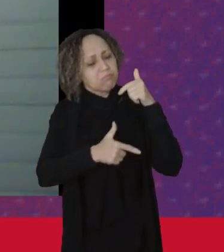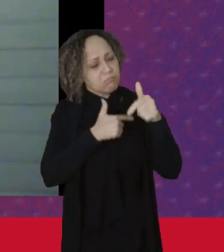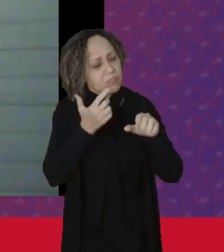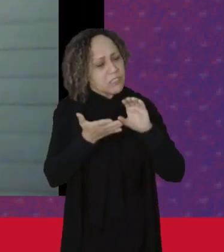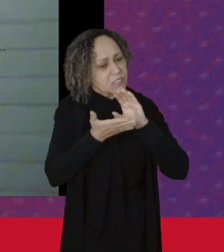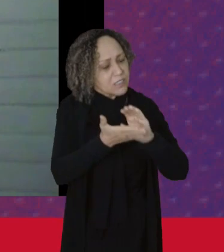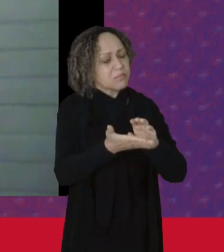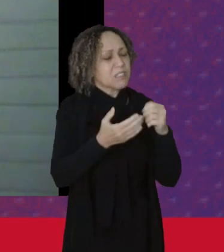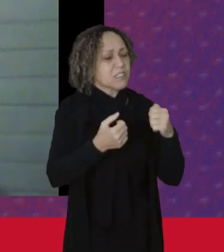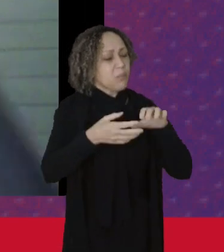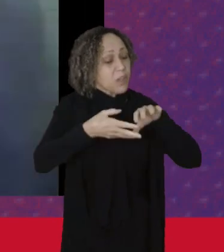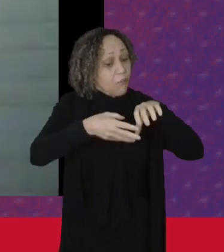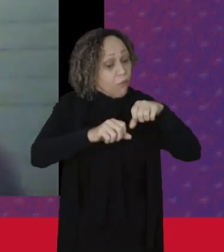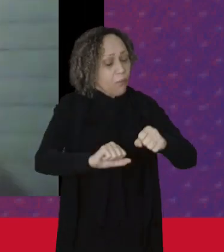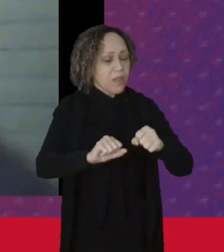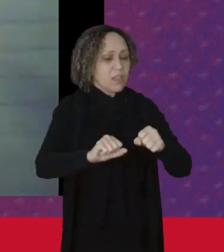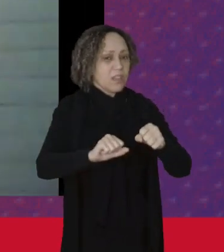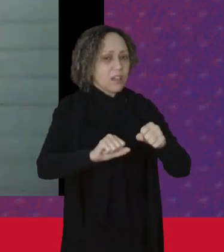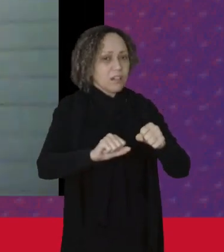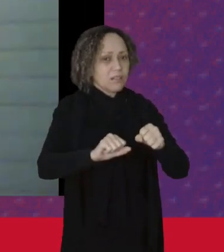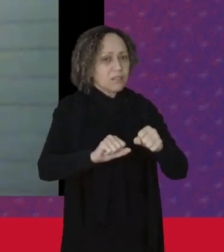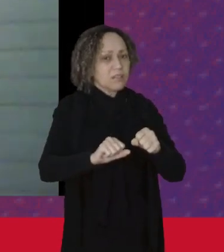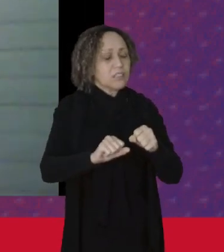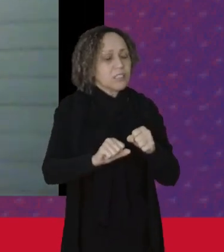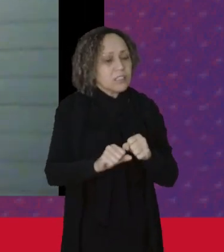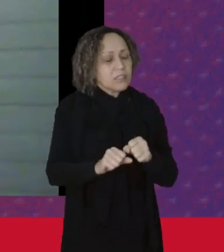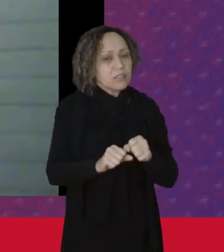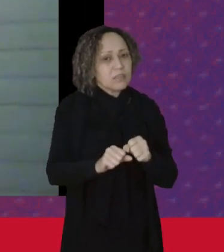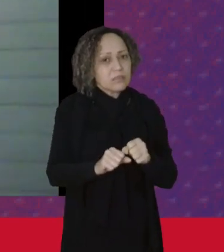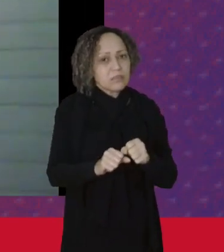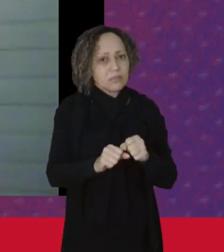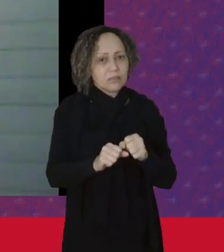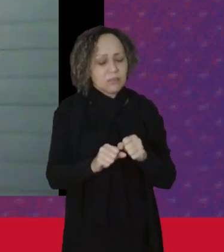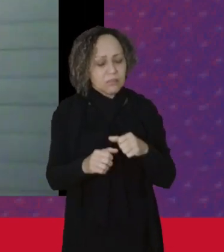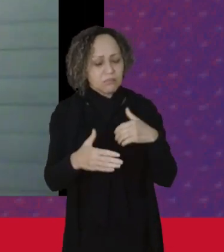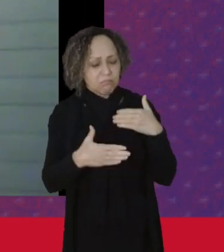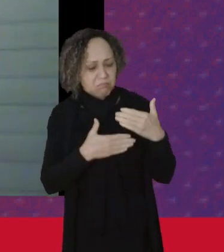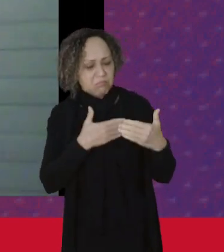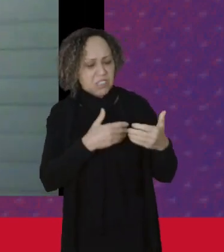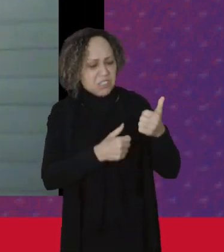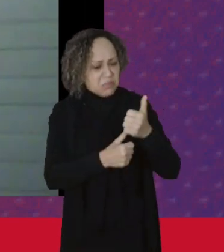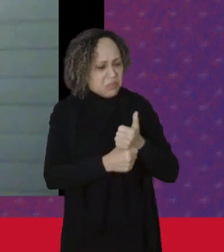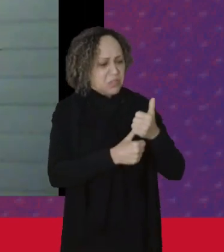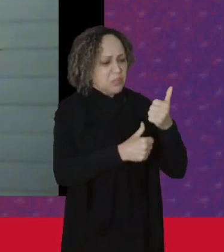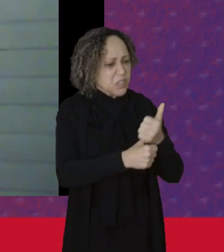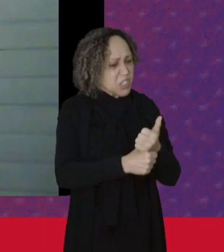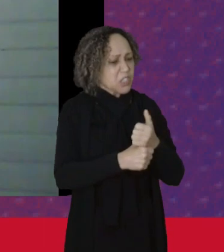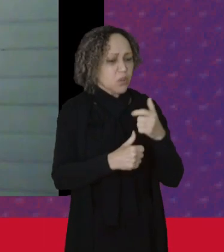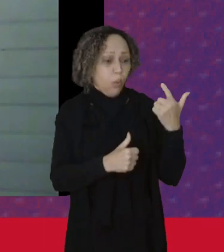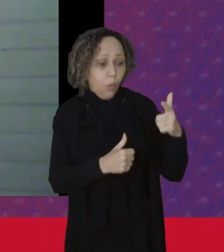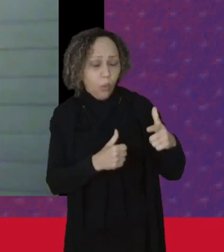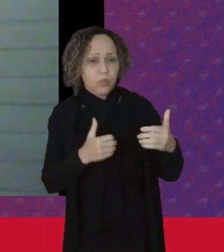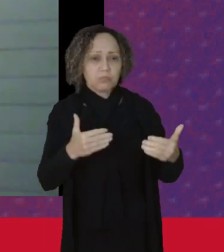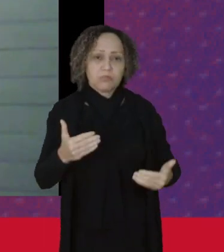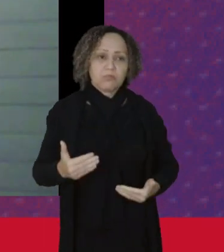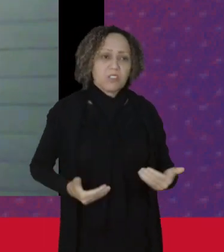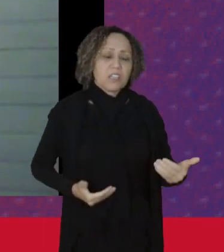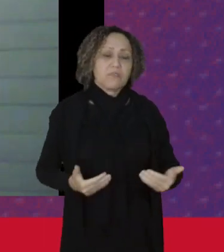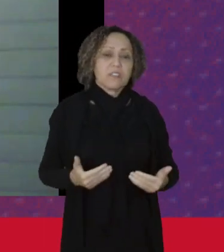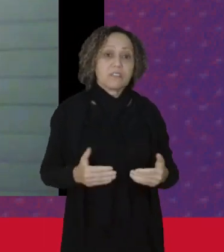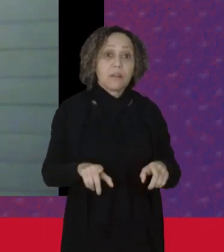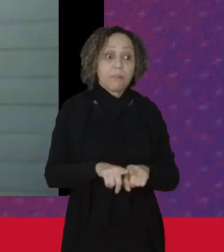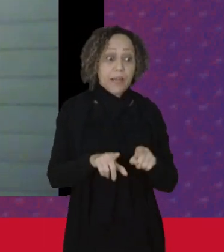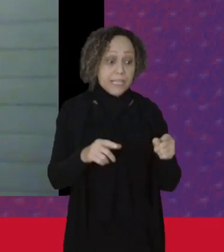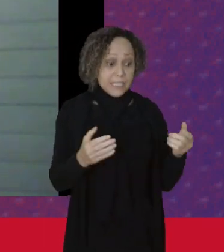muita formação, foram sendo implementados vários serviços substitutivos, e a gente chega agora num momento onde